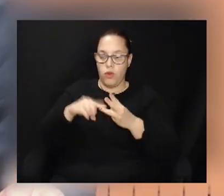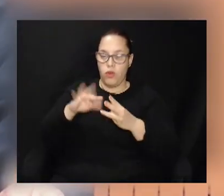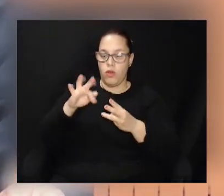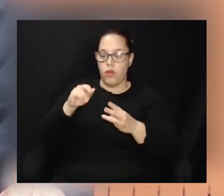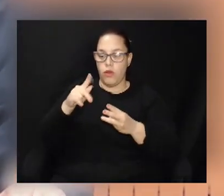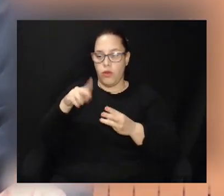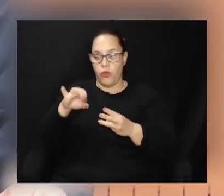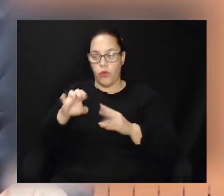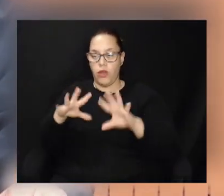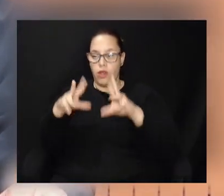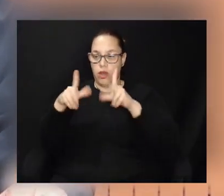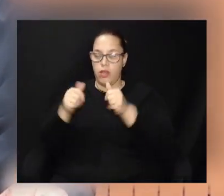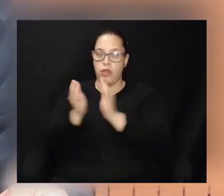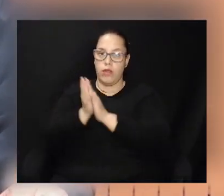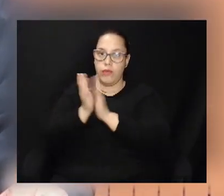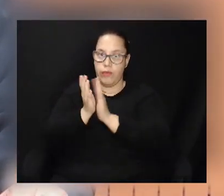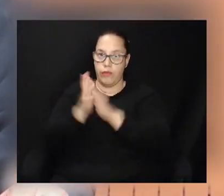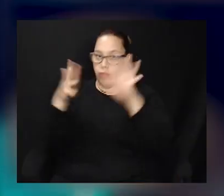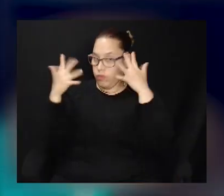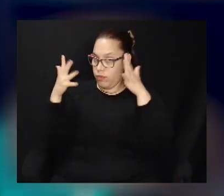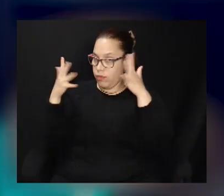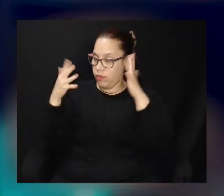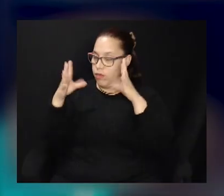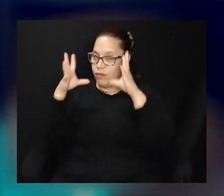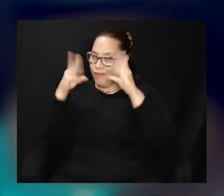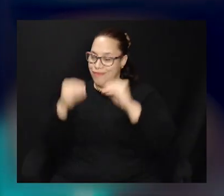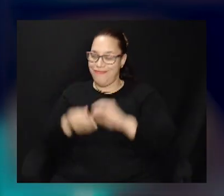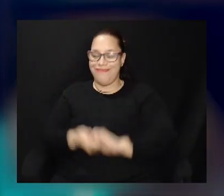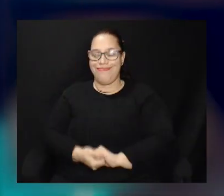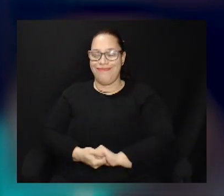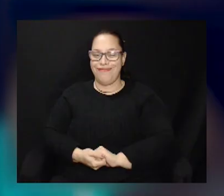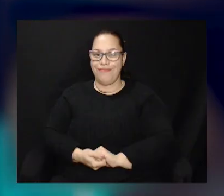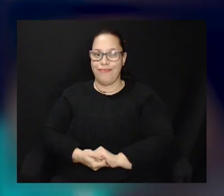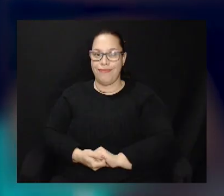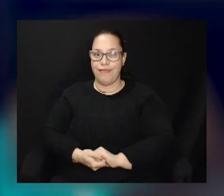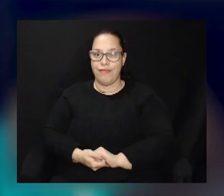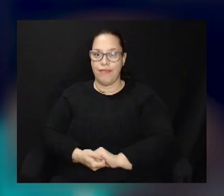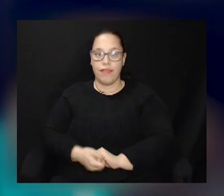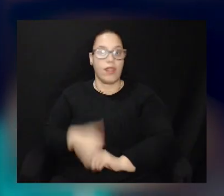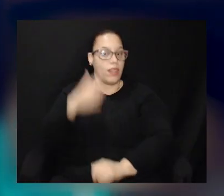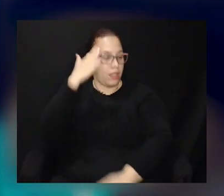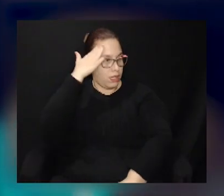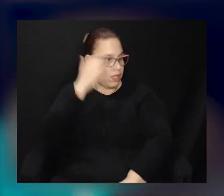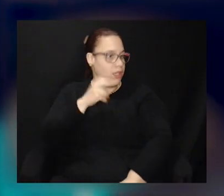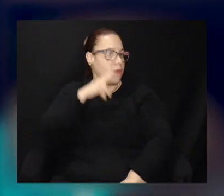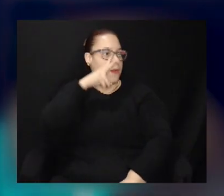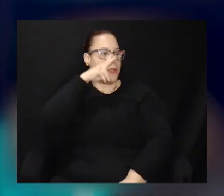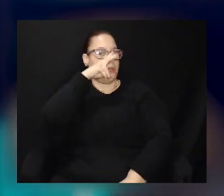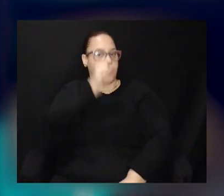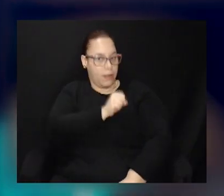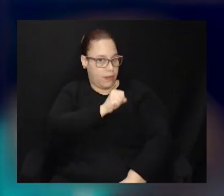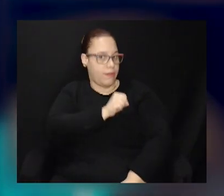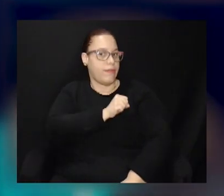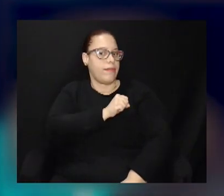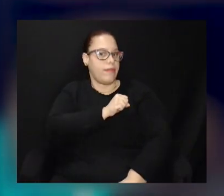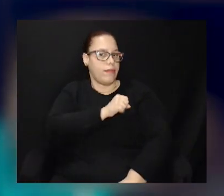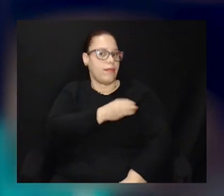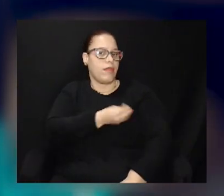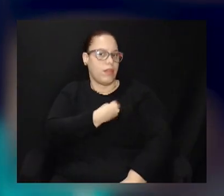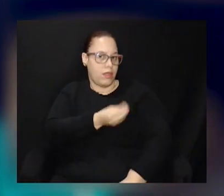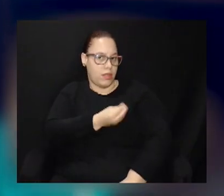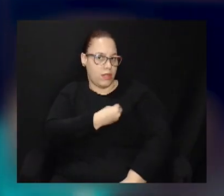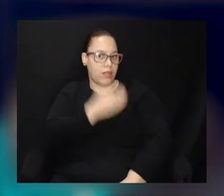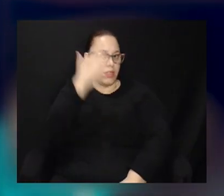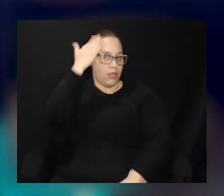vocês que escolheram estar conosco nesta noite. Eu sabia da sua força de vontade, sabia da sua vida acadêmica, sabia o seu